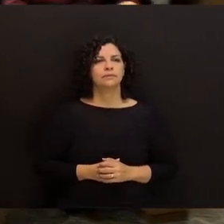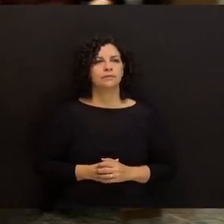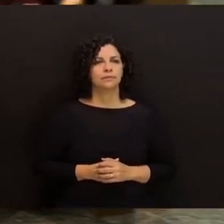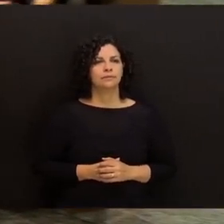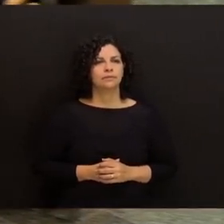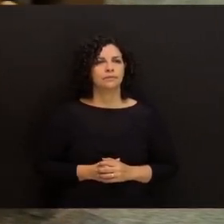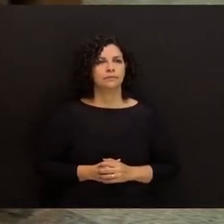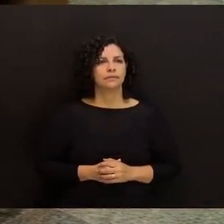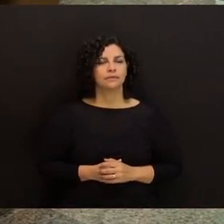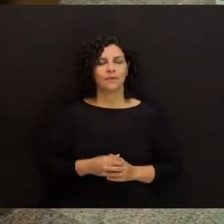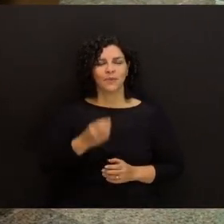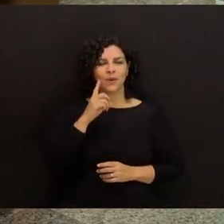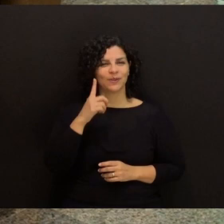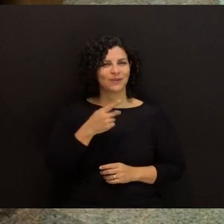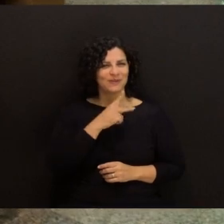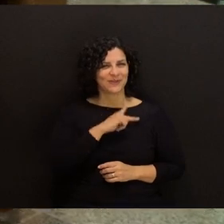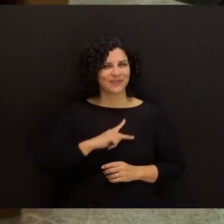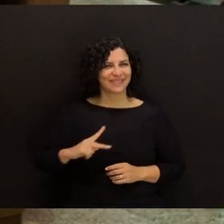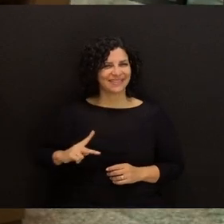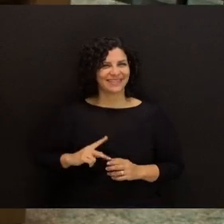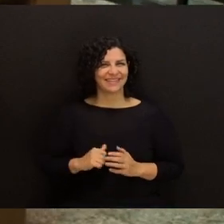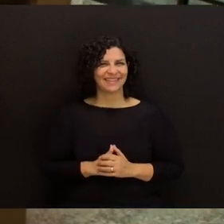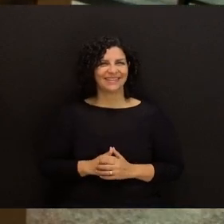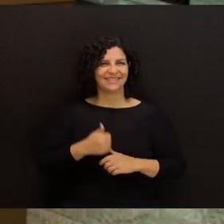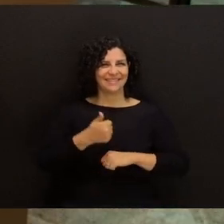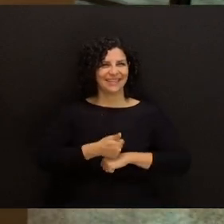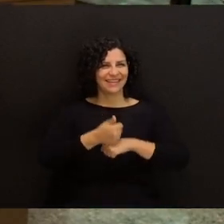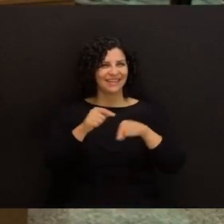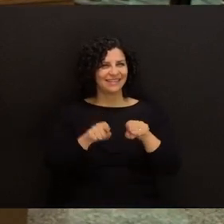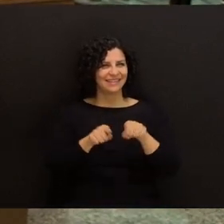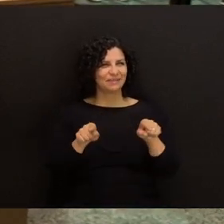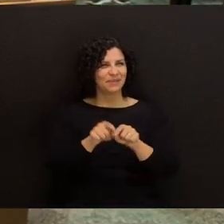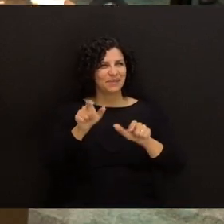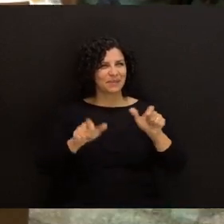Bom dia presidente meus diretivos